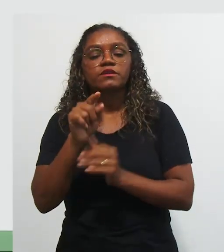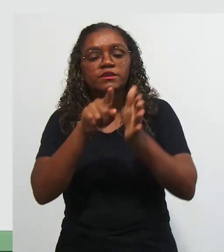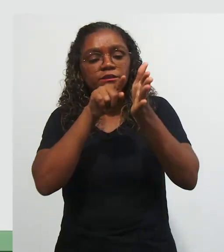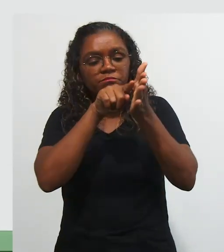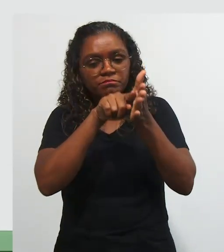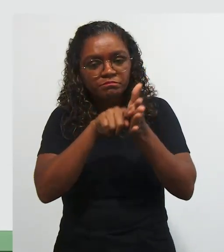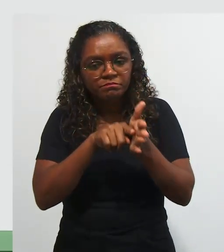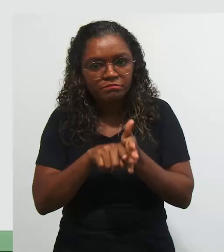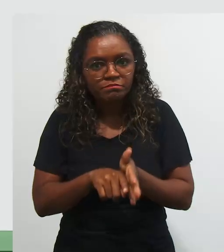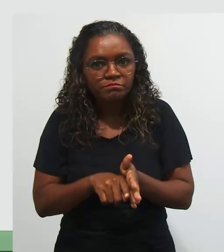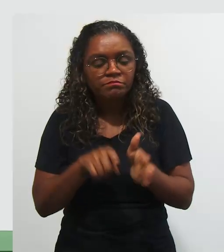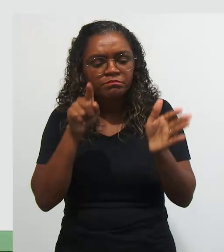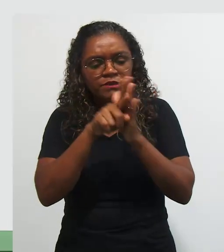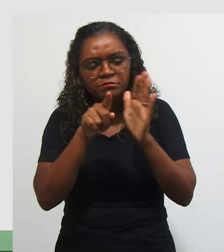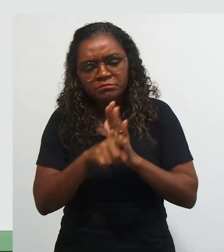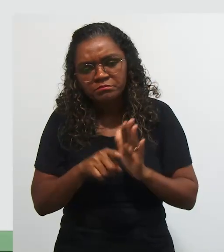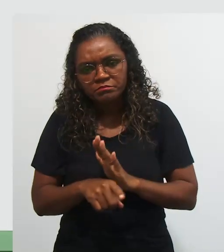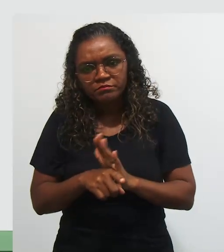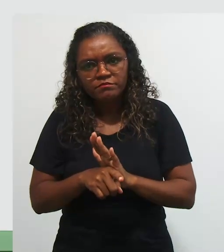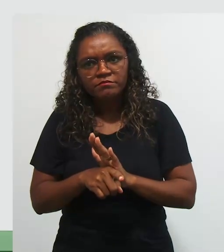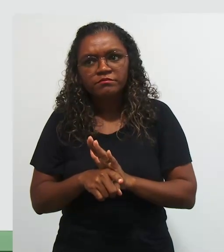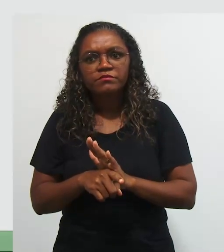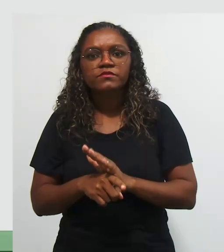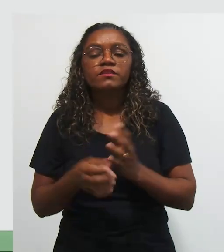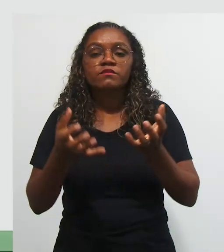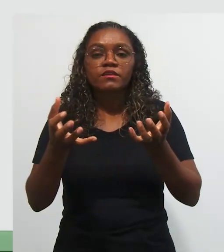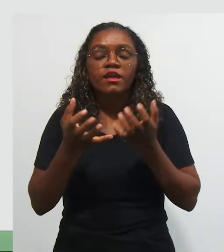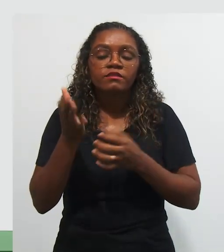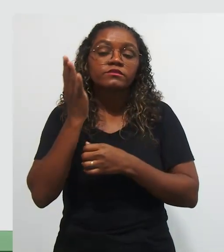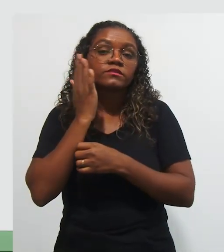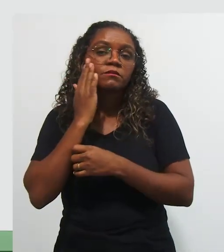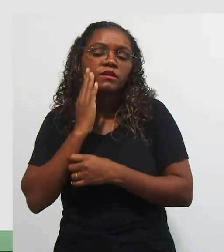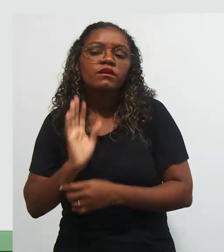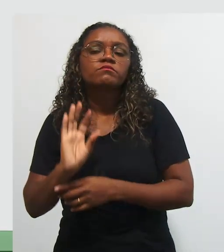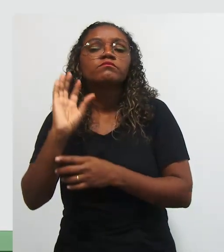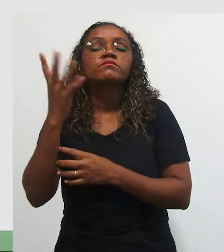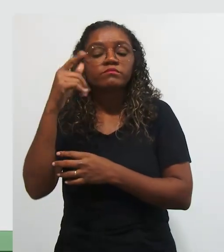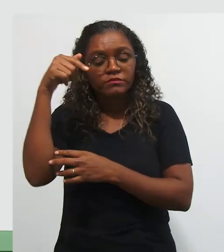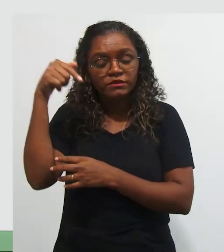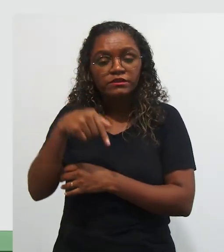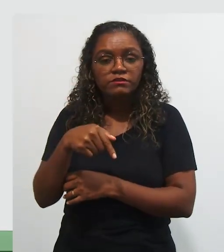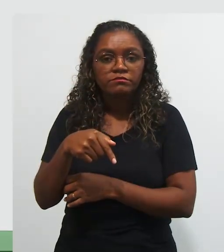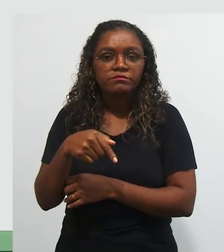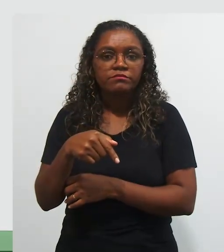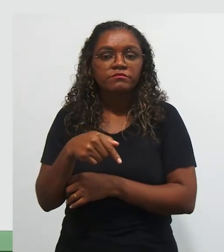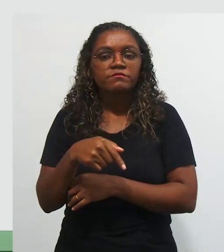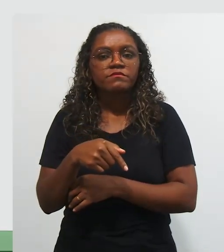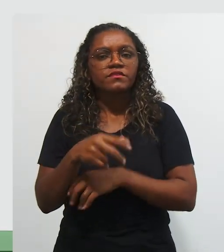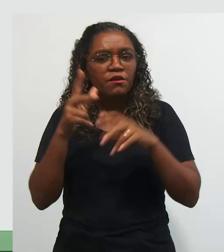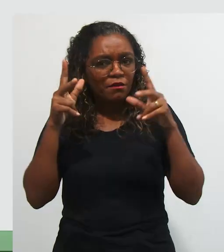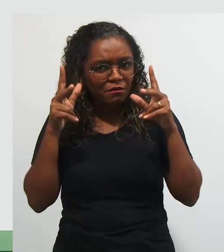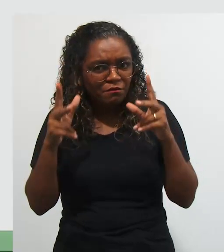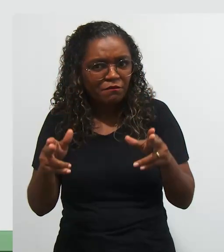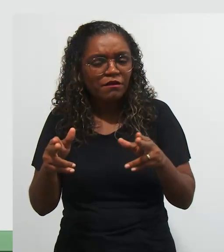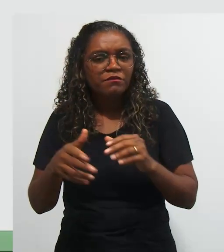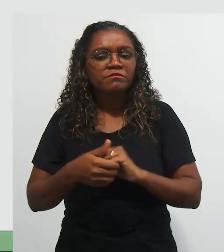questionamento reconstrutivo. Lembra do show da aluna? Eu quero saber o que está acontecendo aqui.